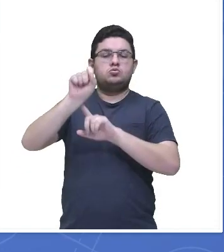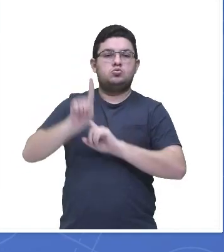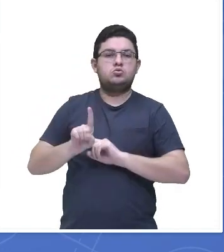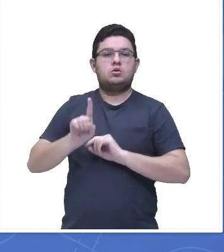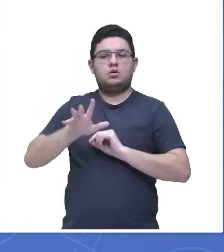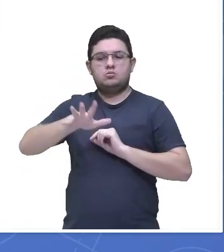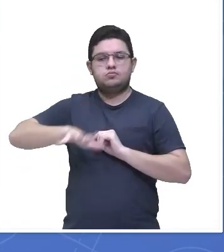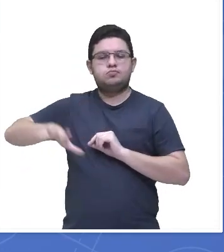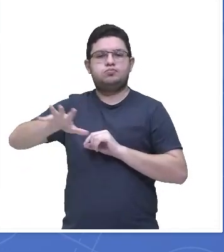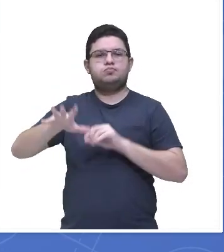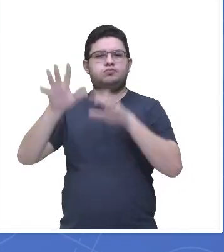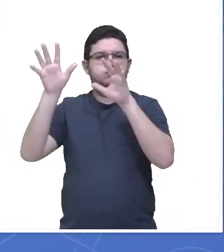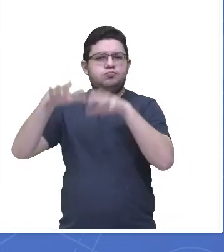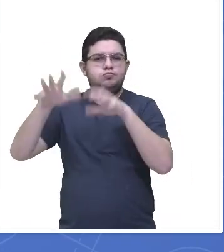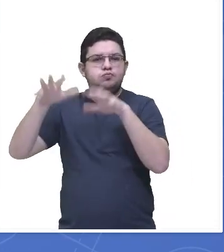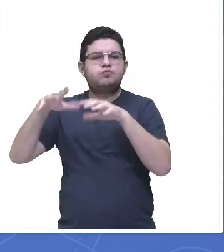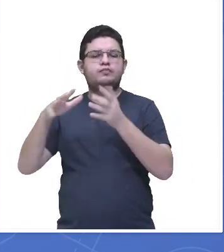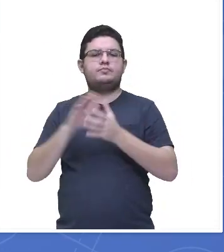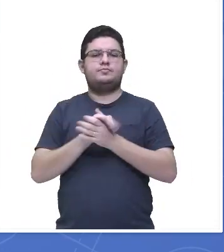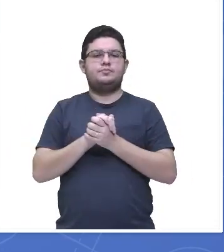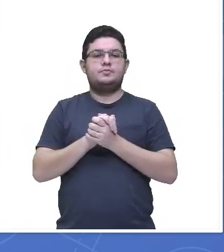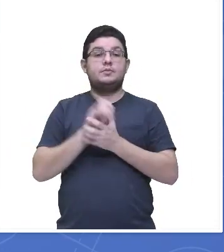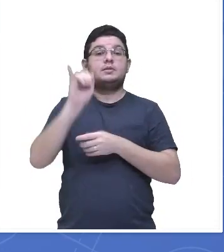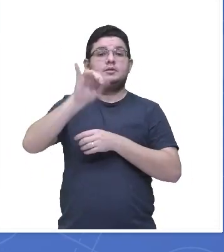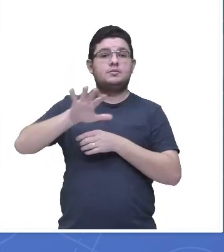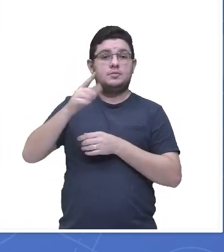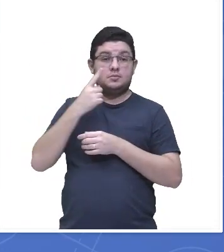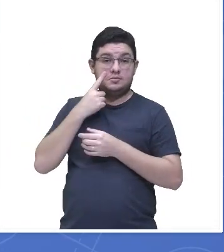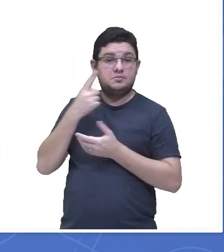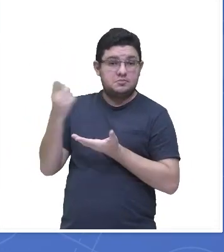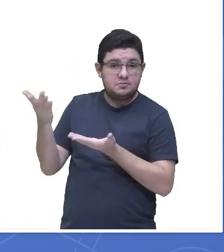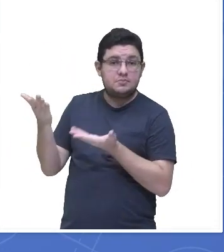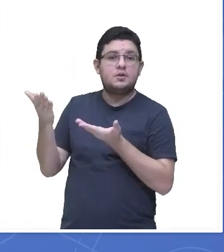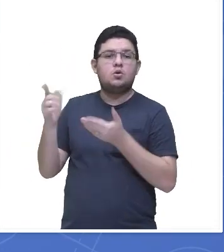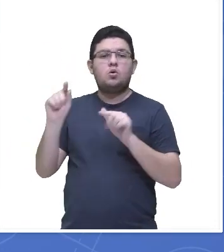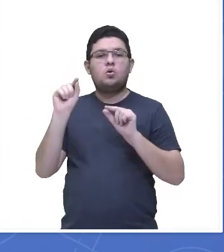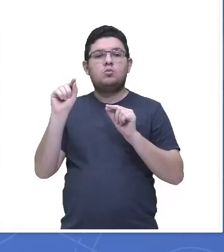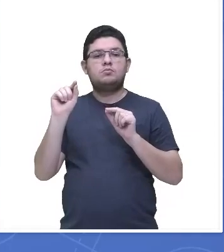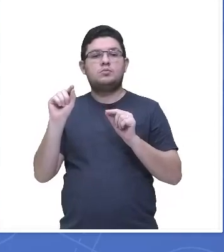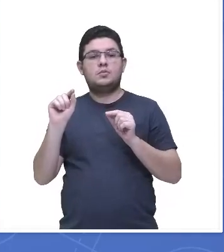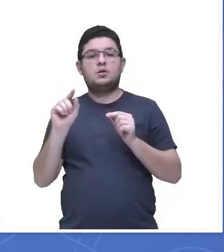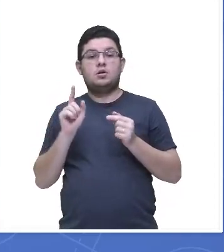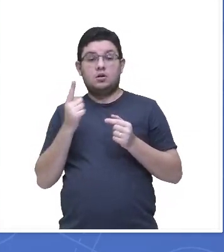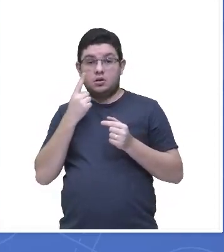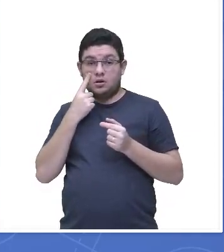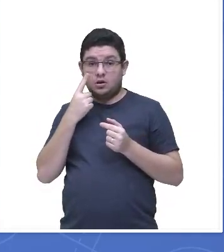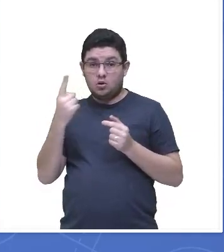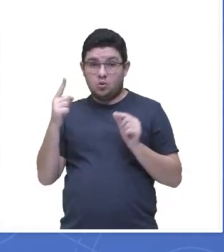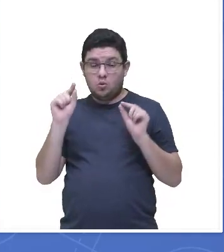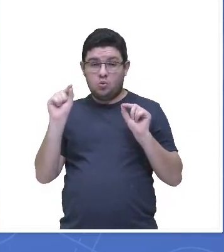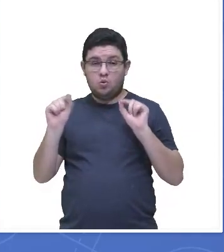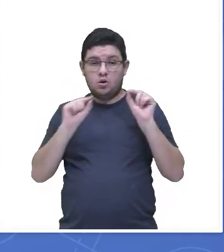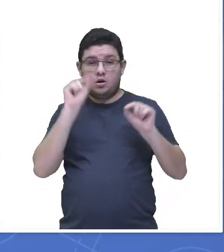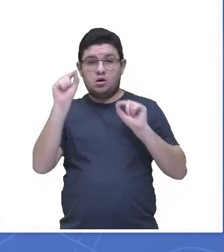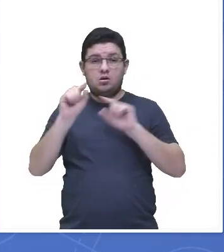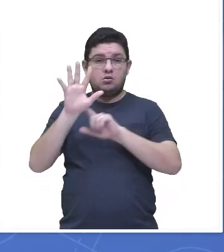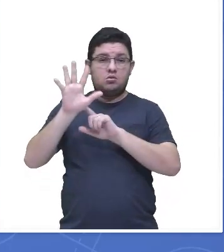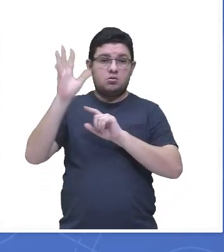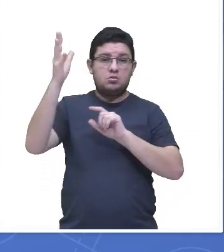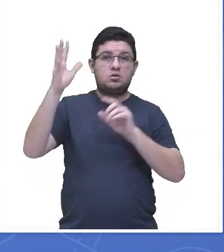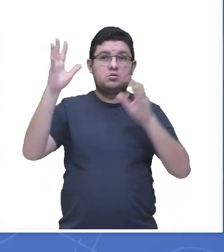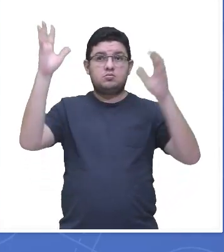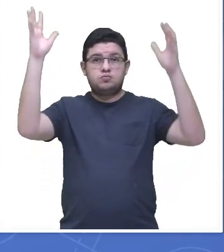aquela região. E é com essa imagem que eu deixo vocês aí, finalizando essa participação. Essa é a dinâmica climática da nossa